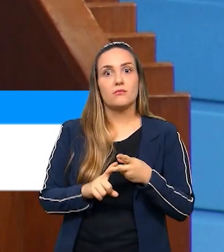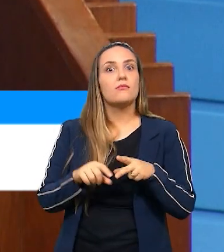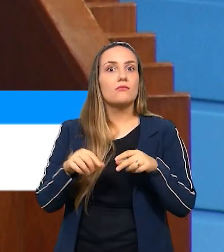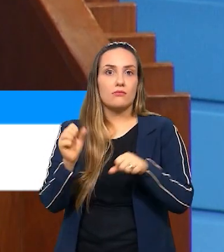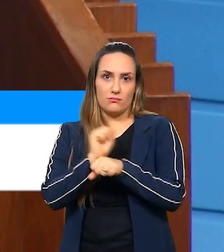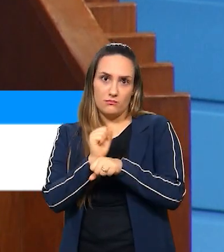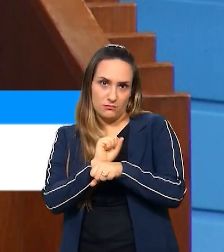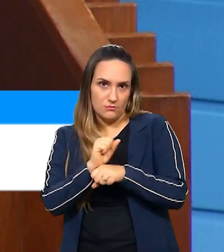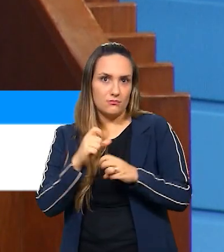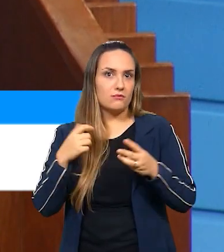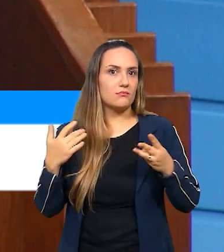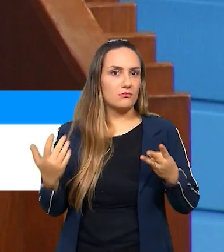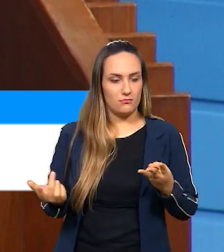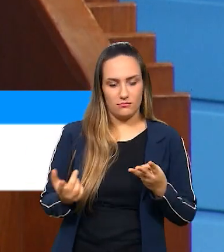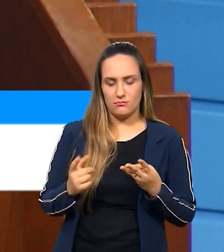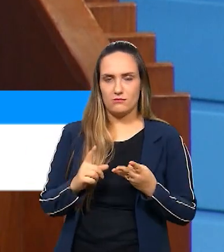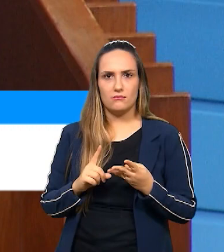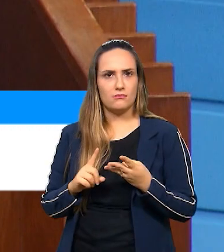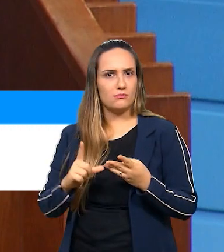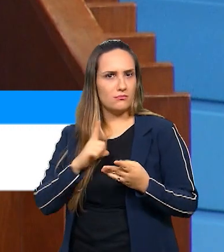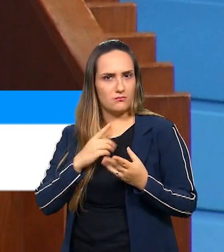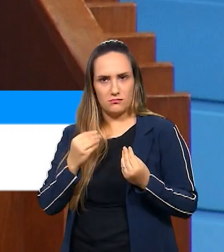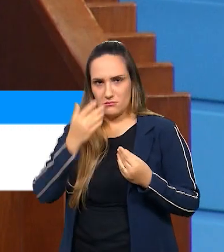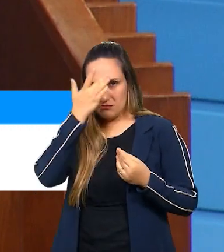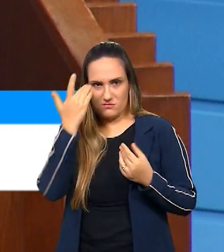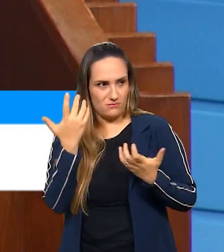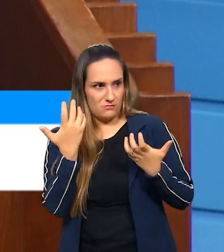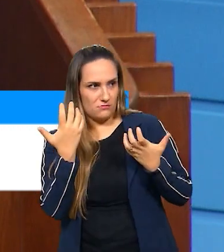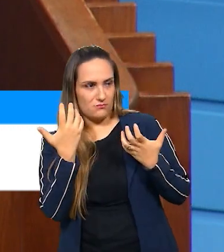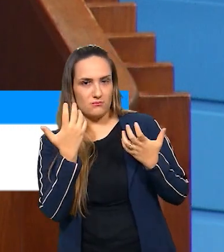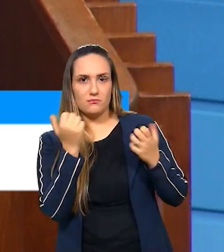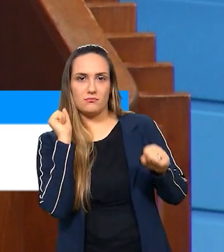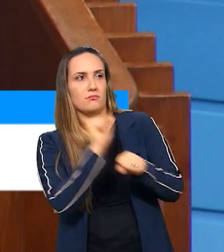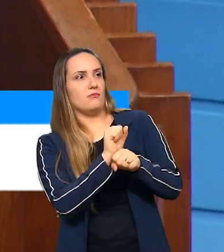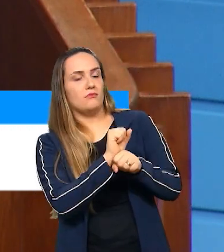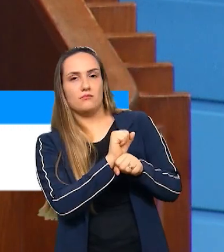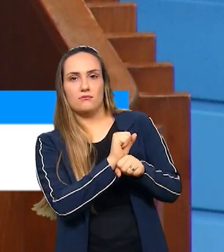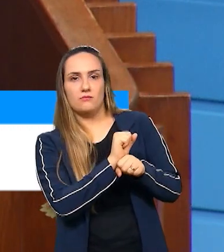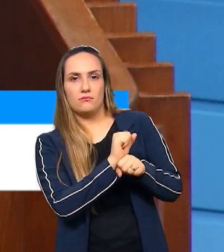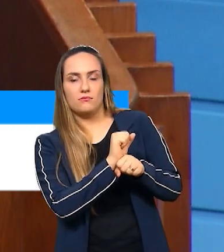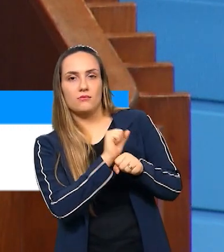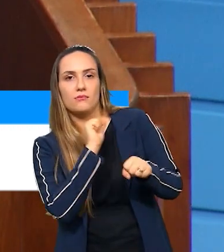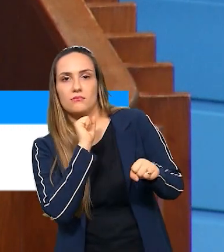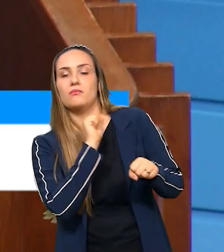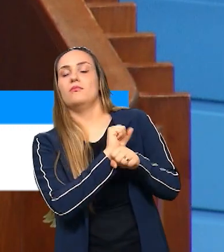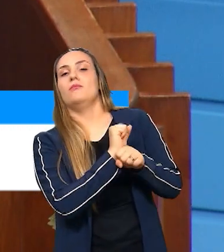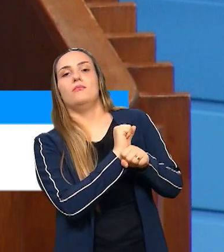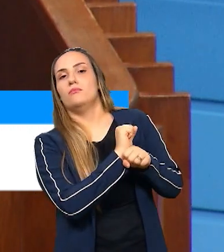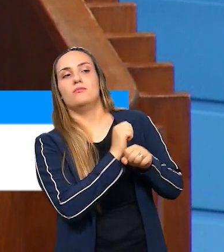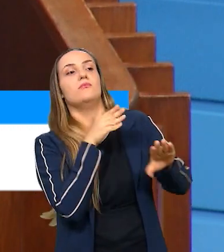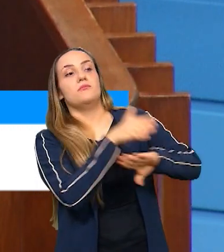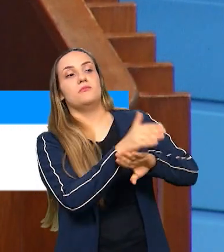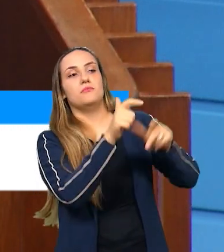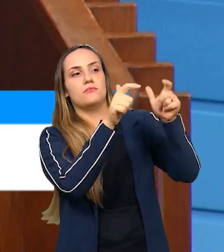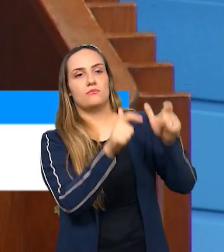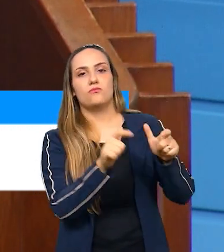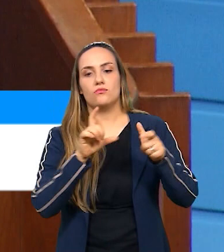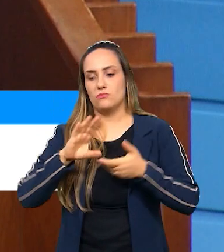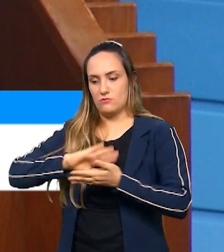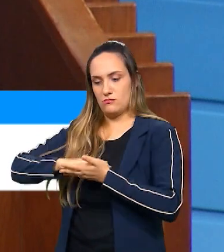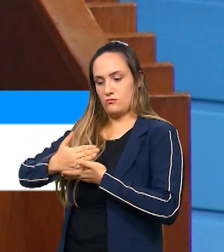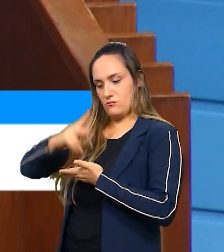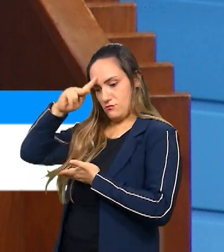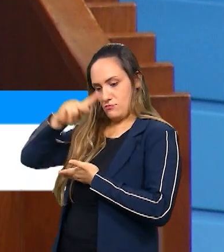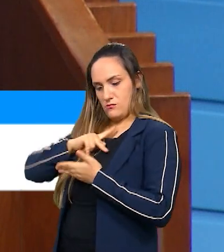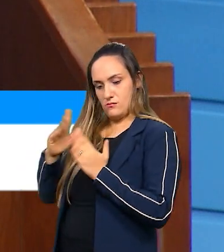motocicleta, o próprio carro. Muita gente deixou de ir ao serviço por causa do